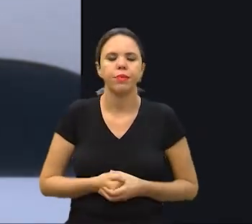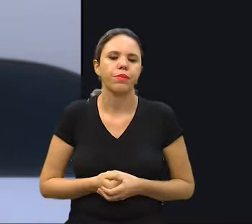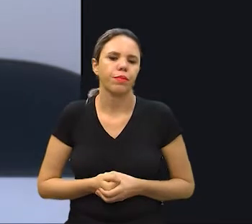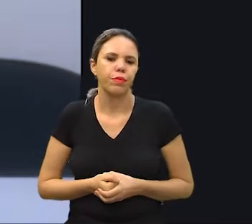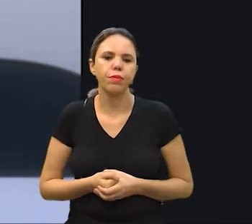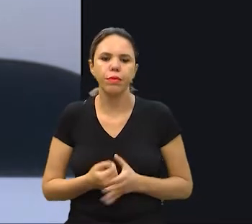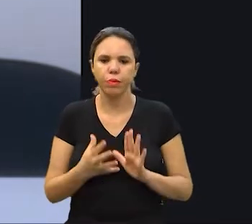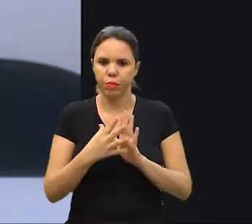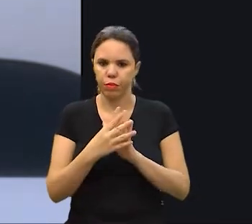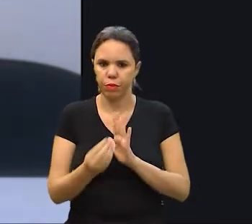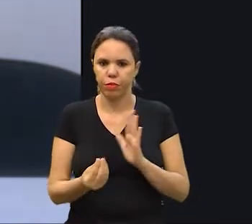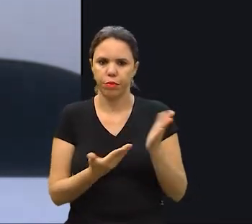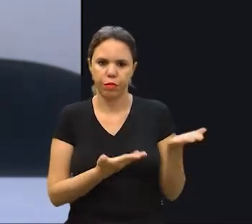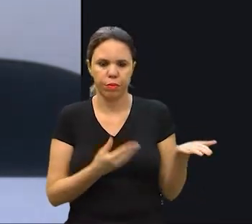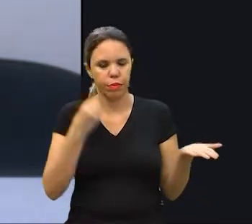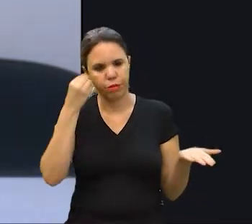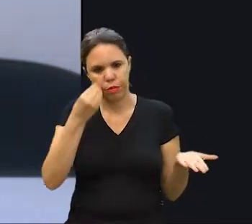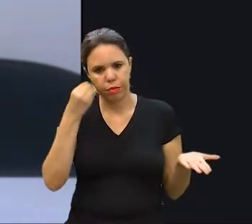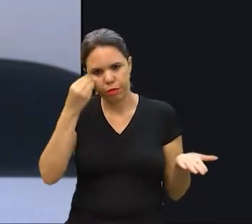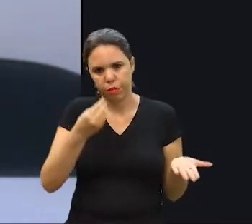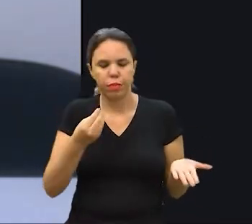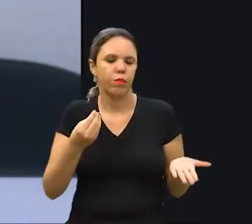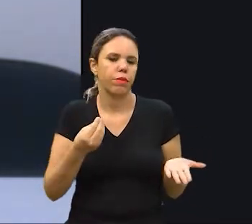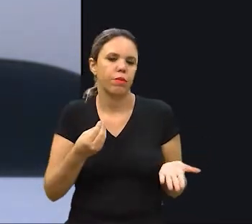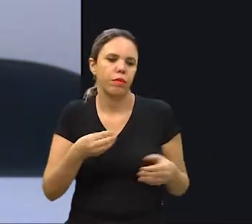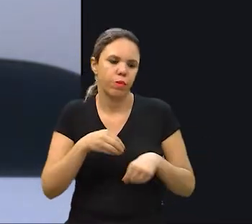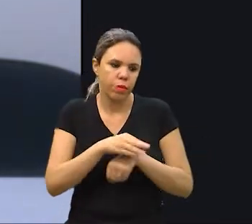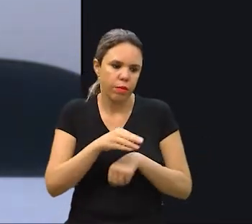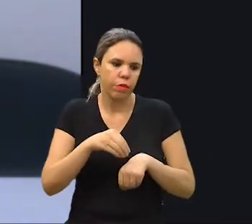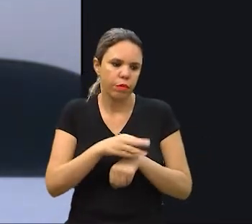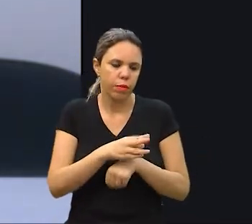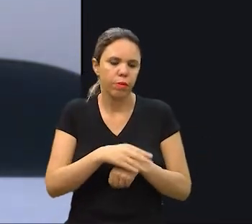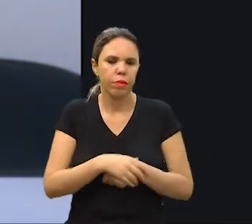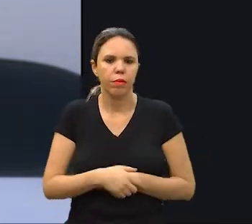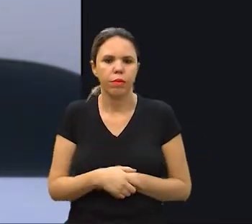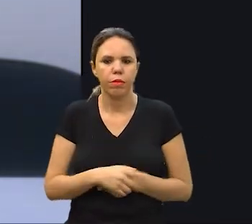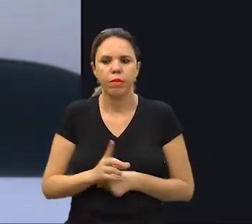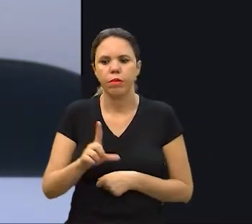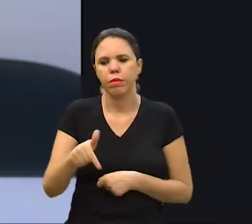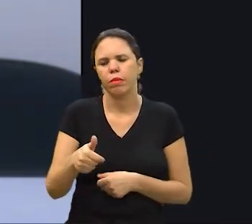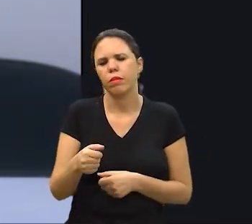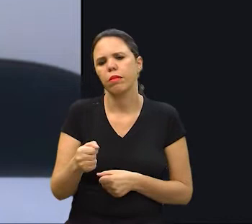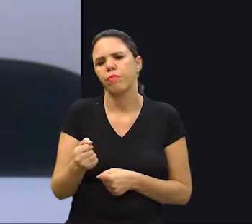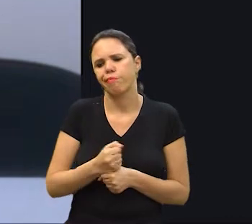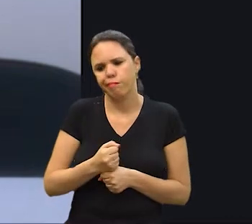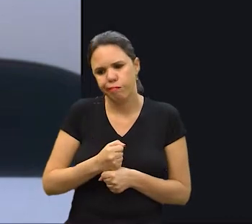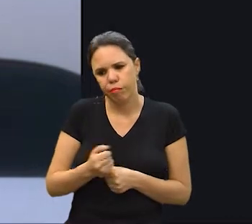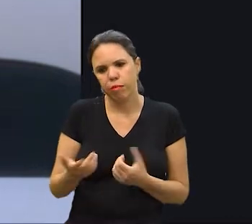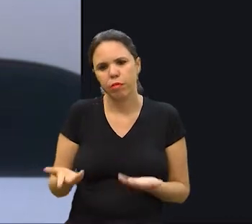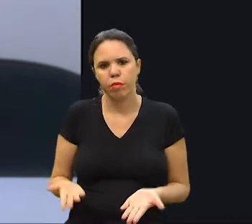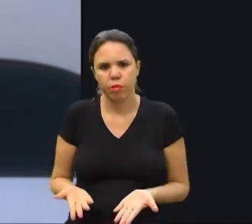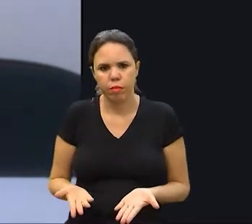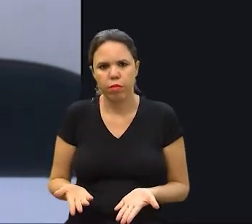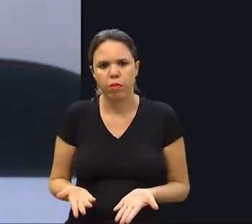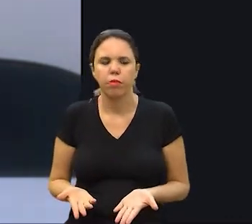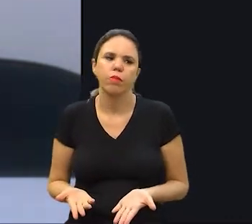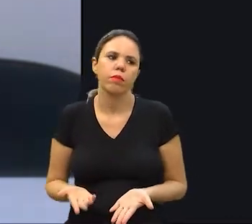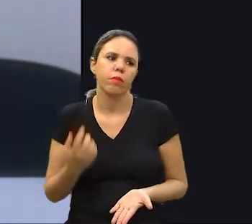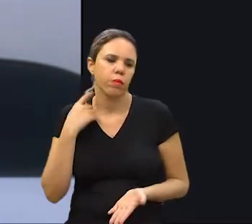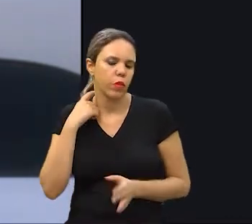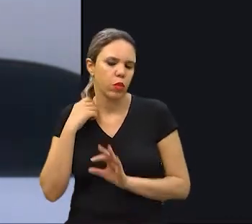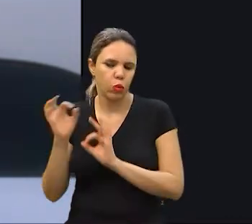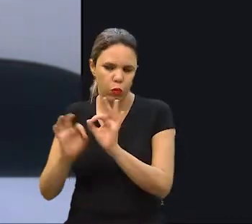forma, se espelhar nessa experiência que estou trazendo depois de muitos e muitos anos